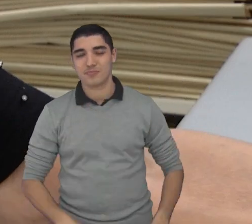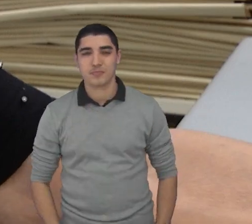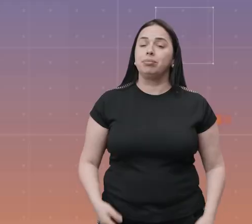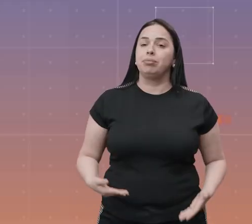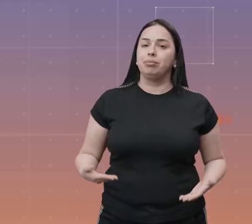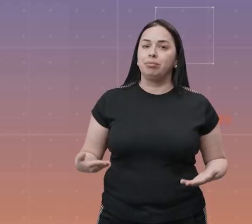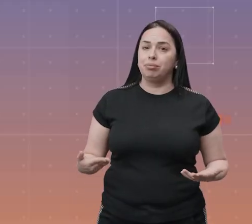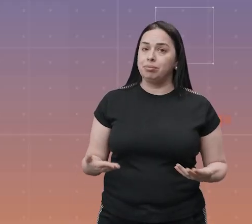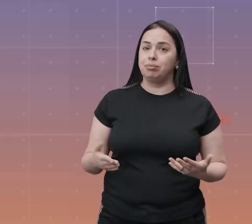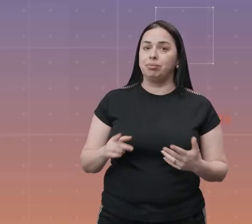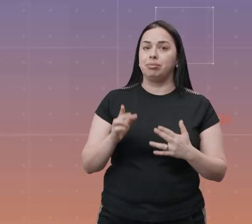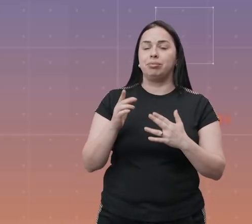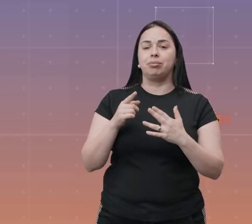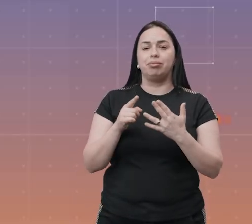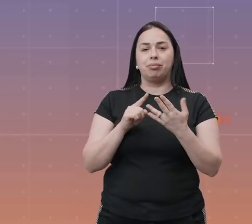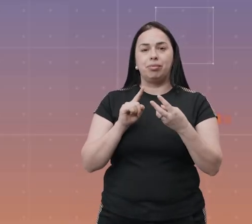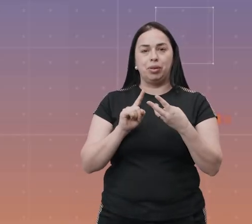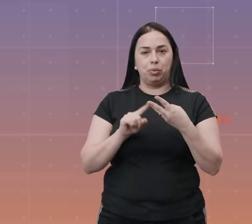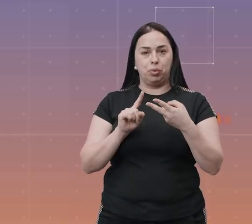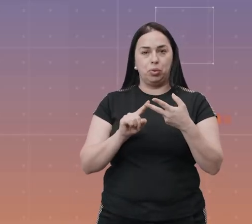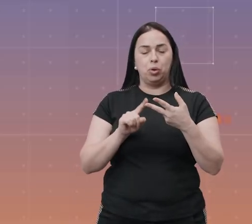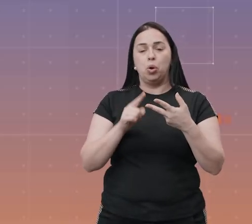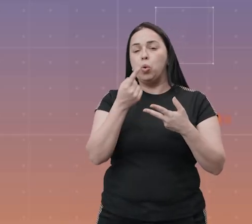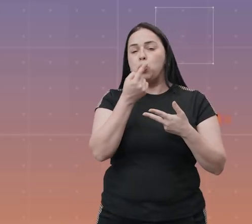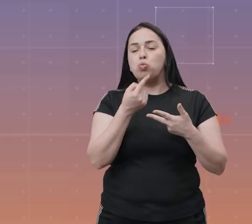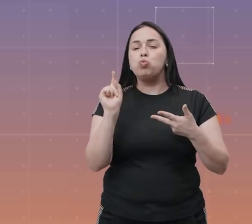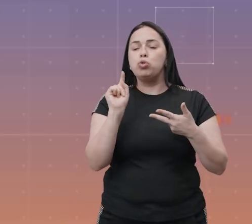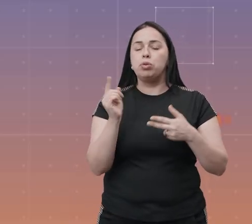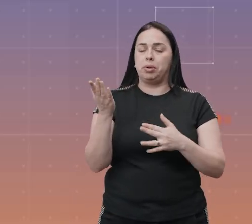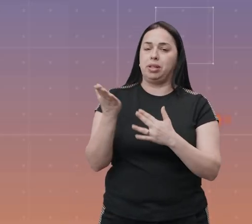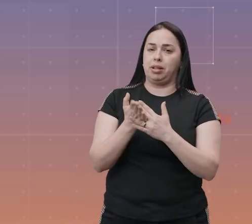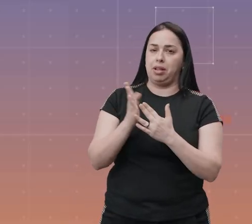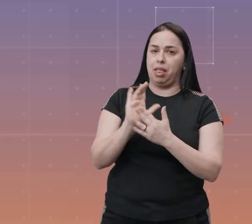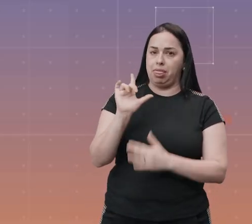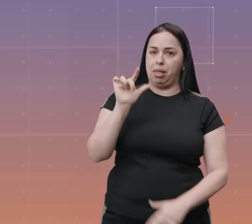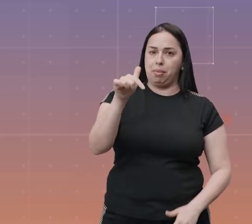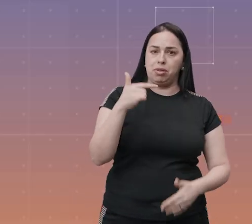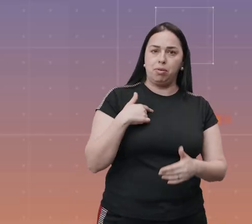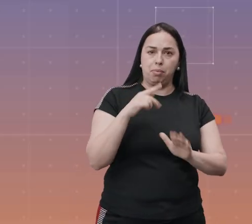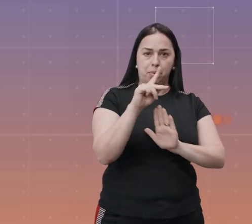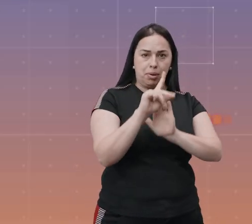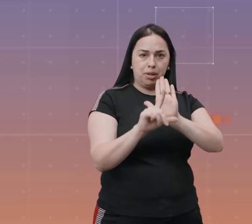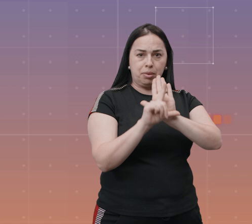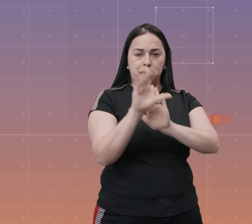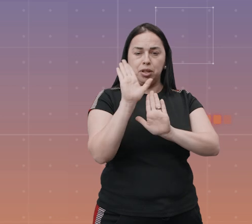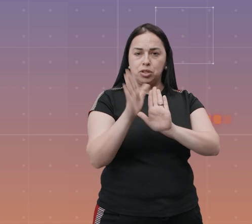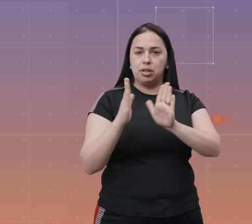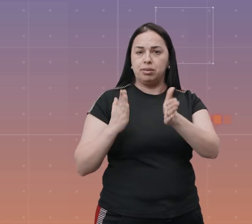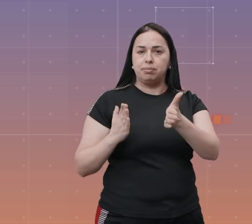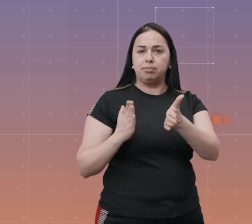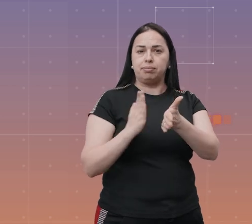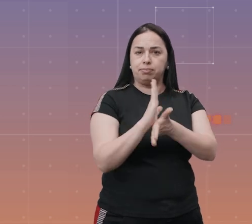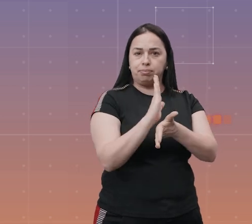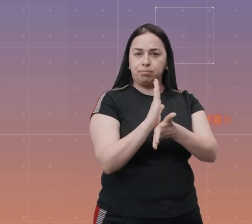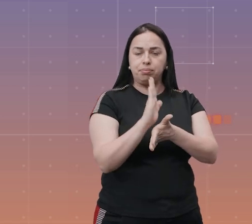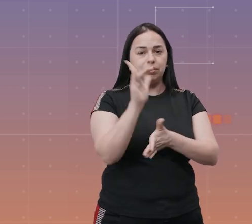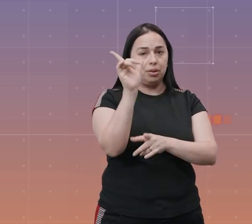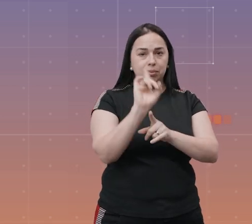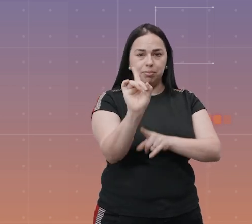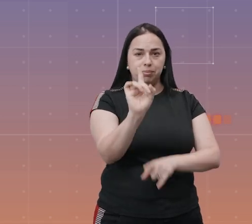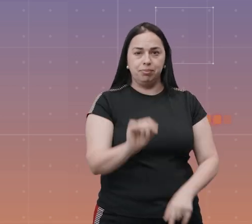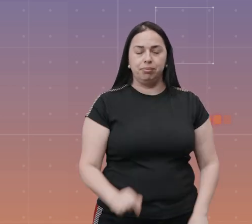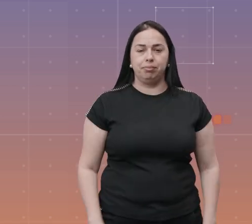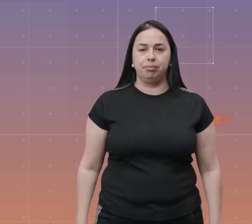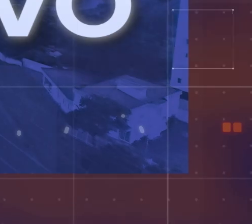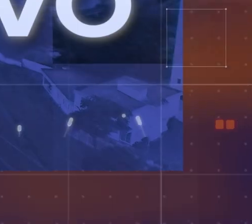patamar. Vamos agora para o nosso último intervalo. No próximo bloco, iremos mostrar 2 projetos aprovados na área da saúde.